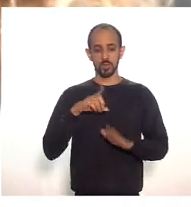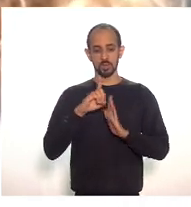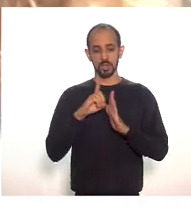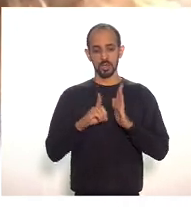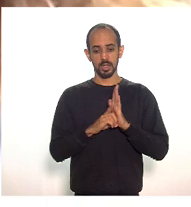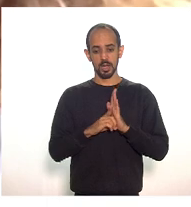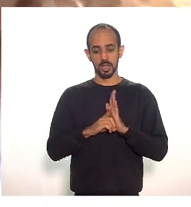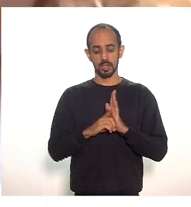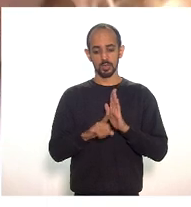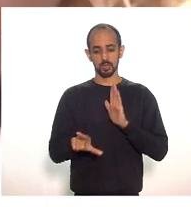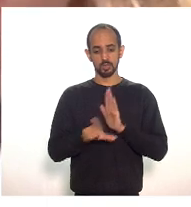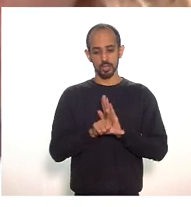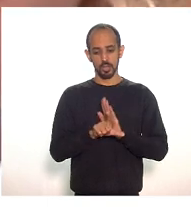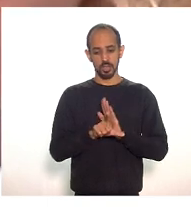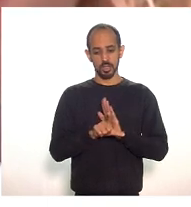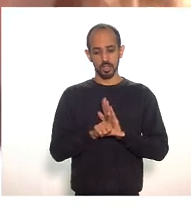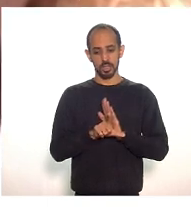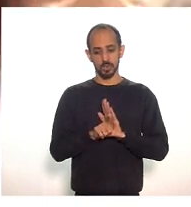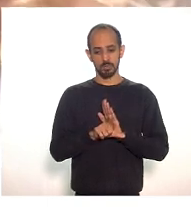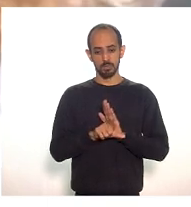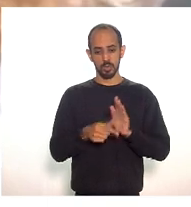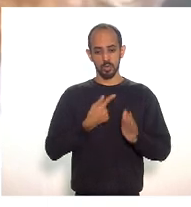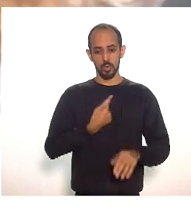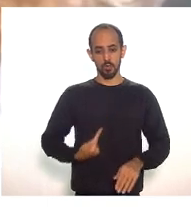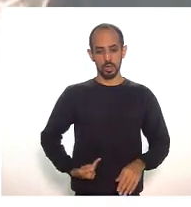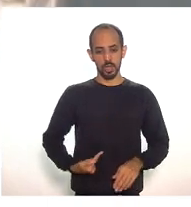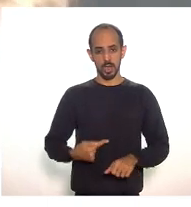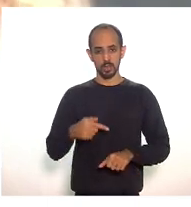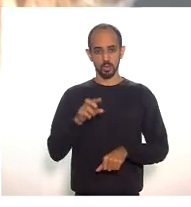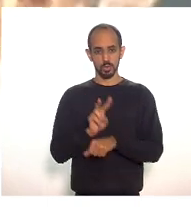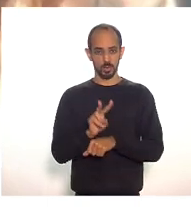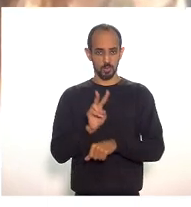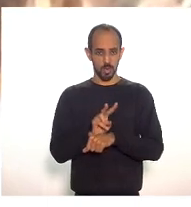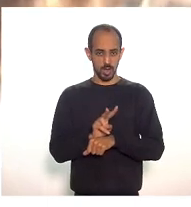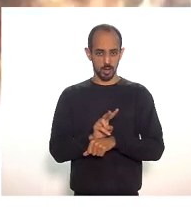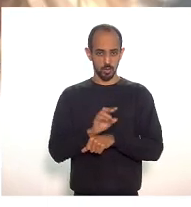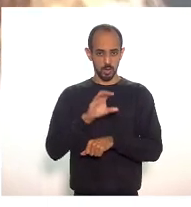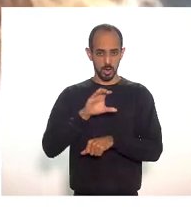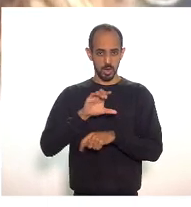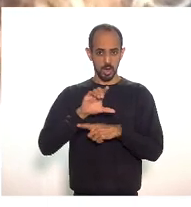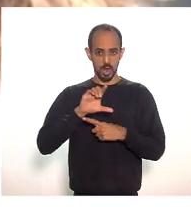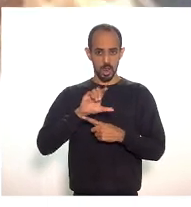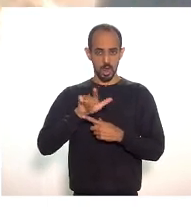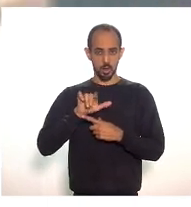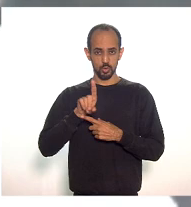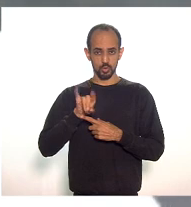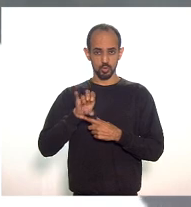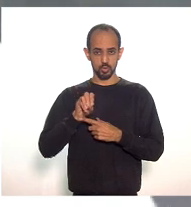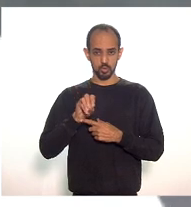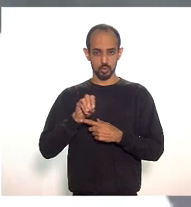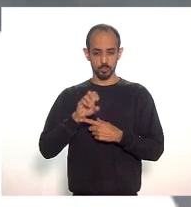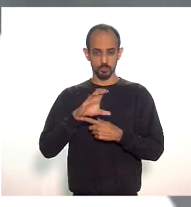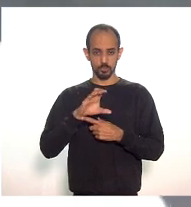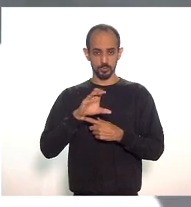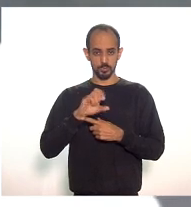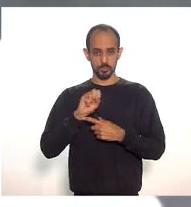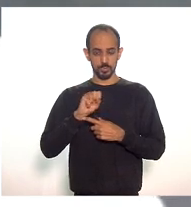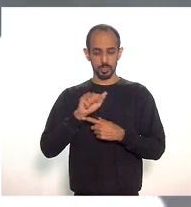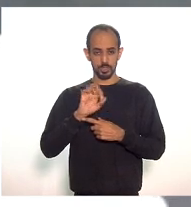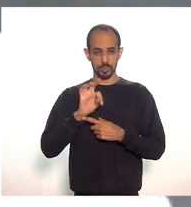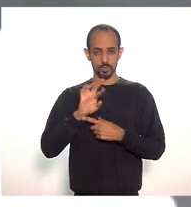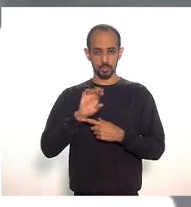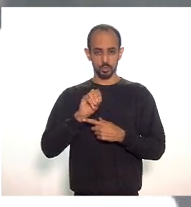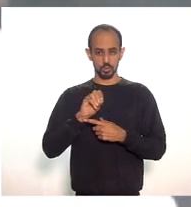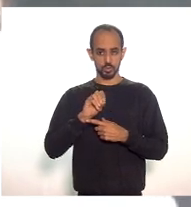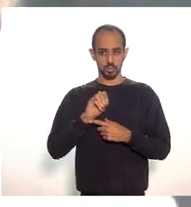feito pelo então Governador interino Cláudio Castro no final de 2020 que prevê